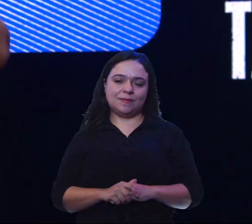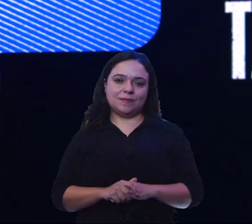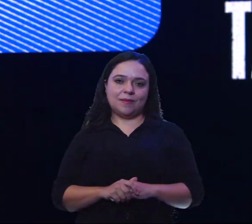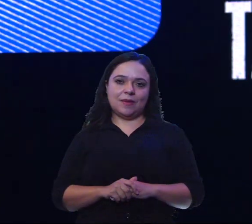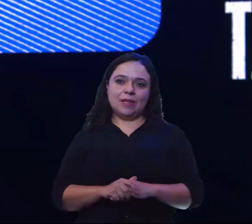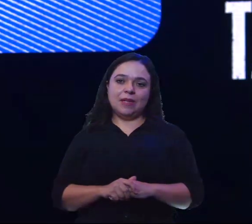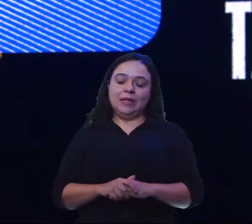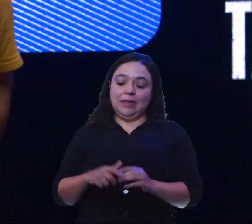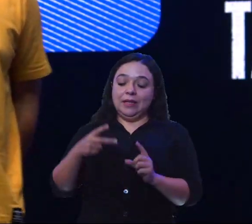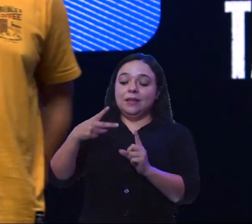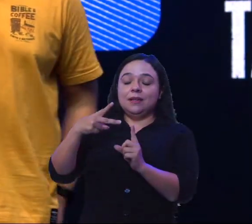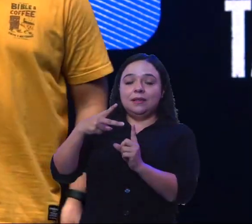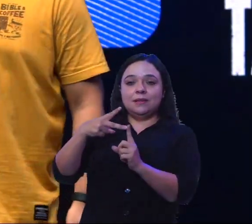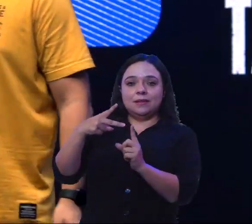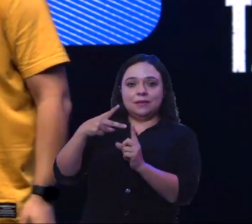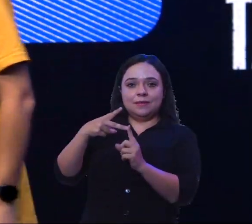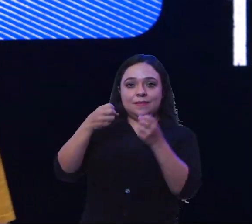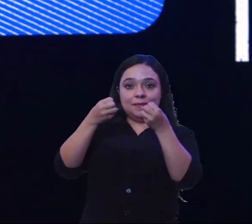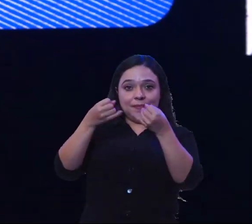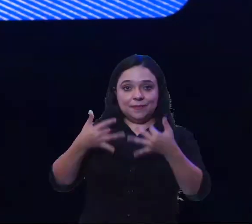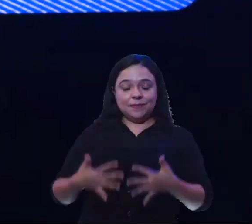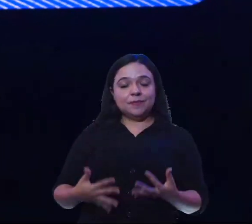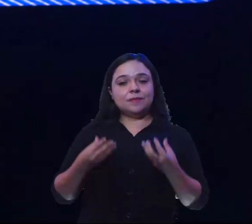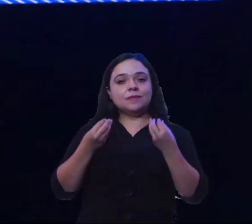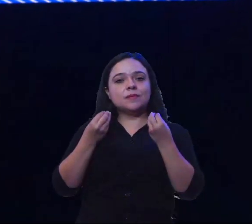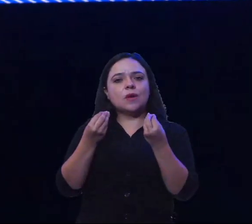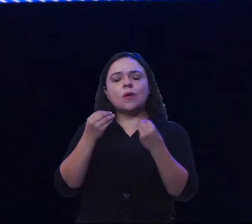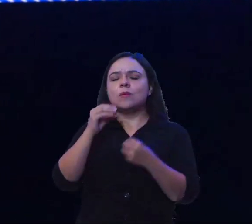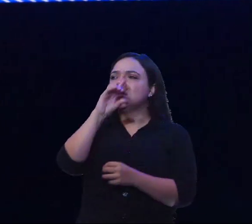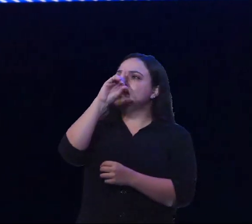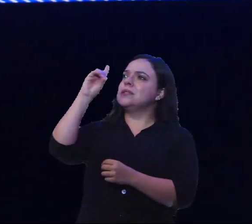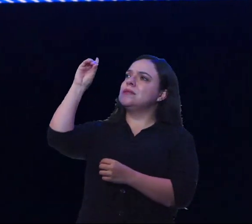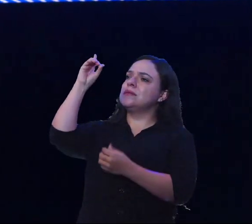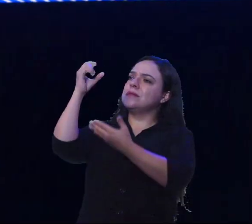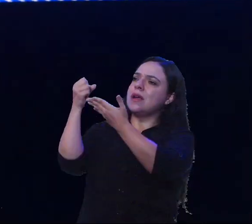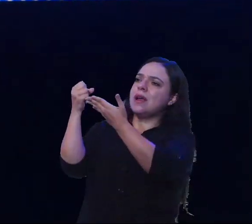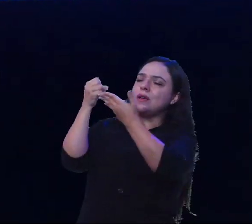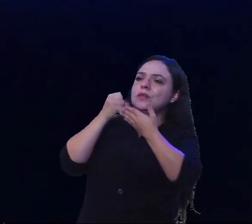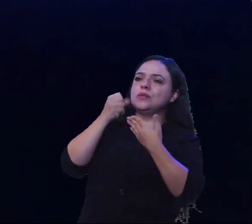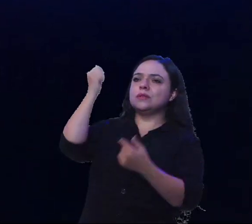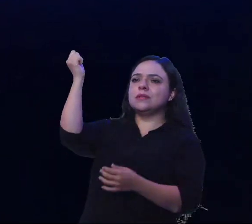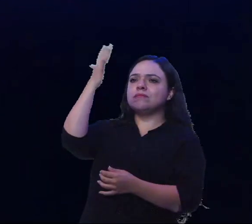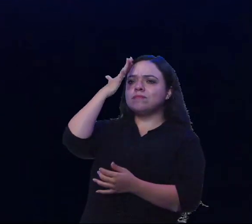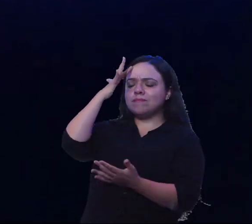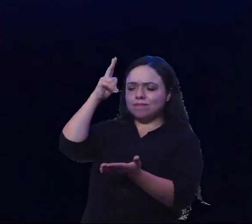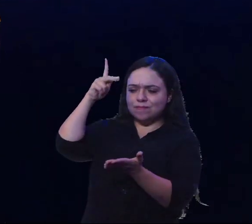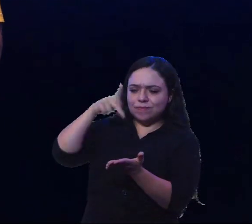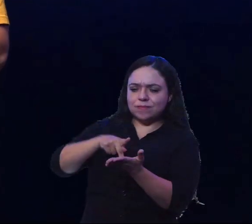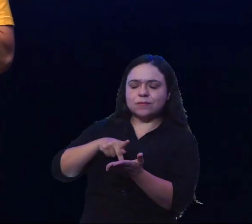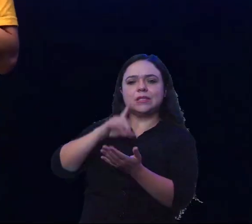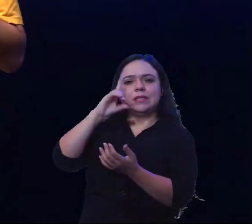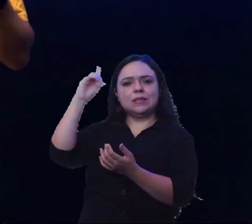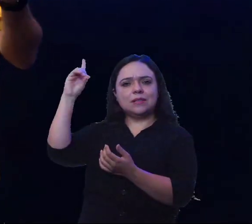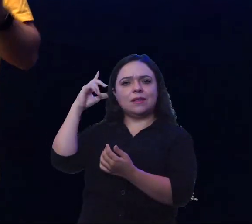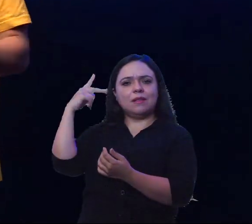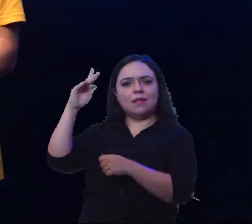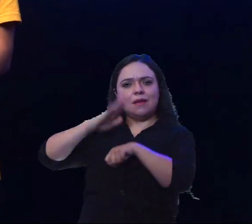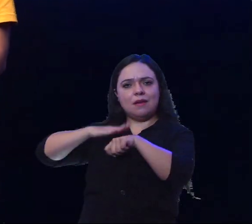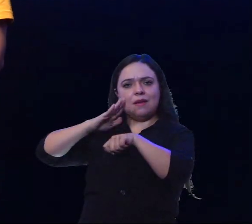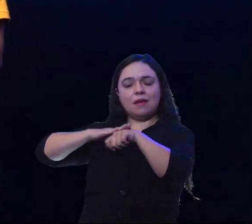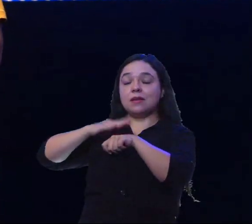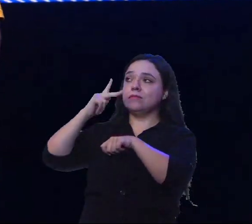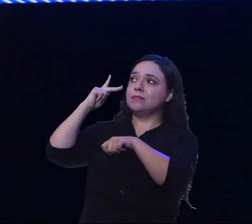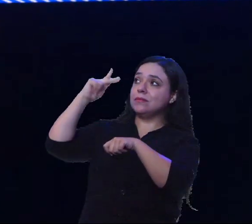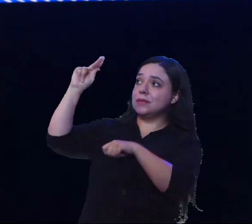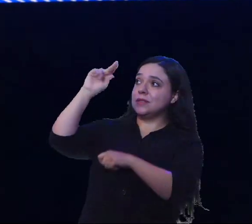Em segundo lugar, uma das maneiras como Deus nos ajuda a entender como os sonhos são realmente dele, as visões e